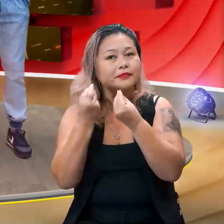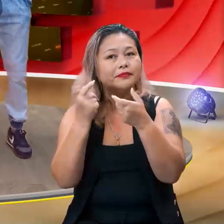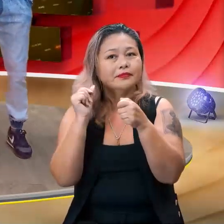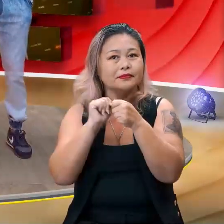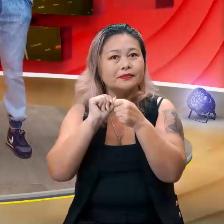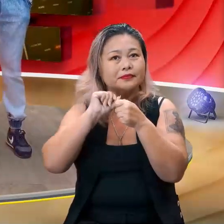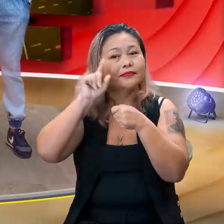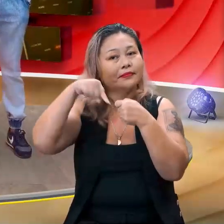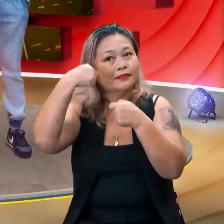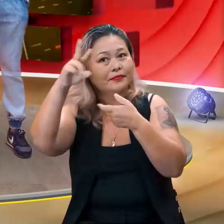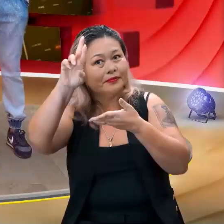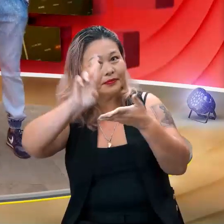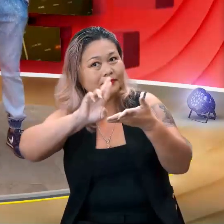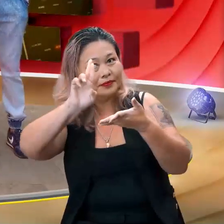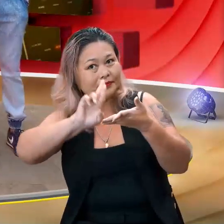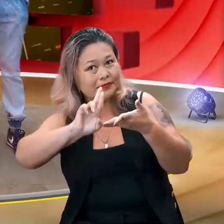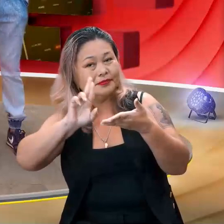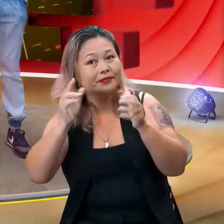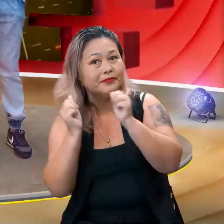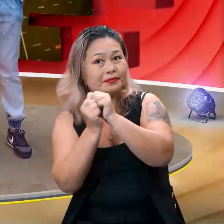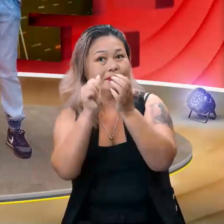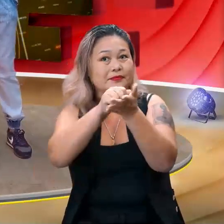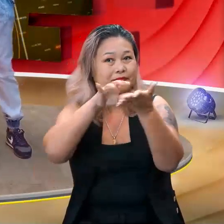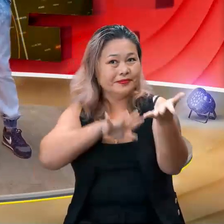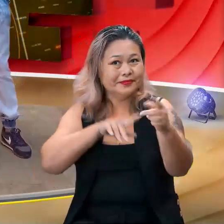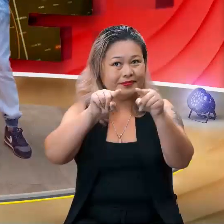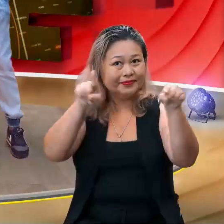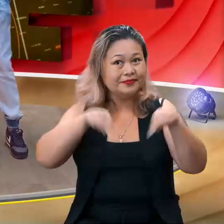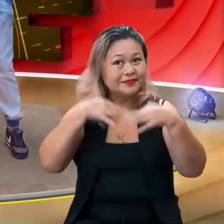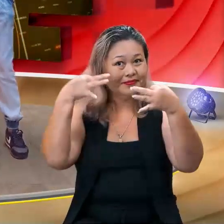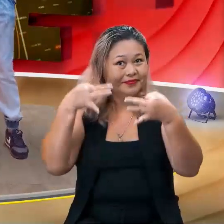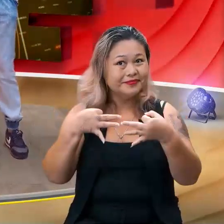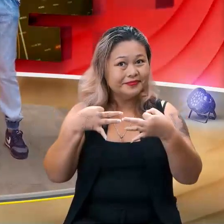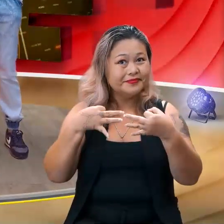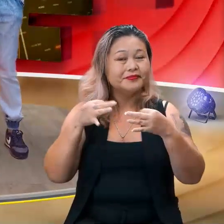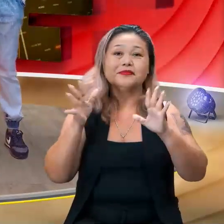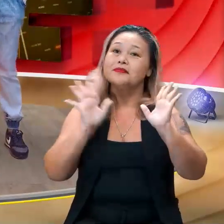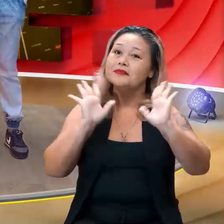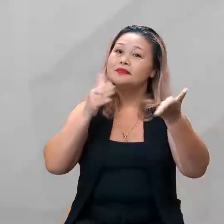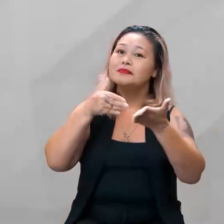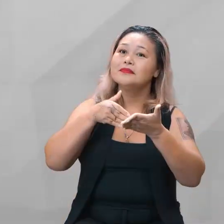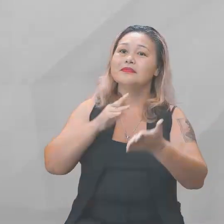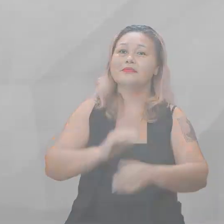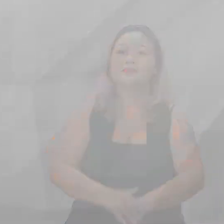e aí vocês trazem a resposta pra gente junto com as atividades de sala, certo? Então tá, até lá!